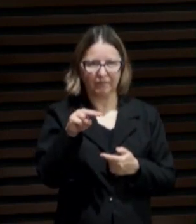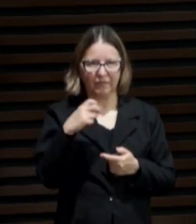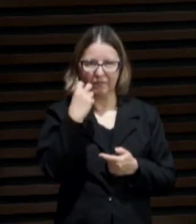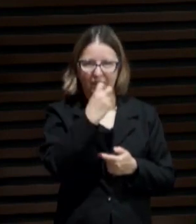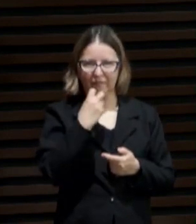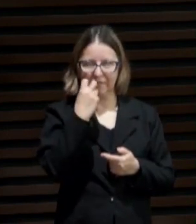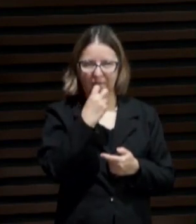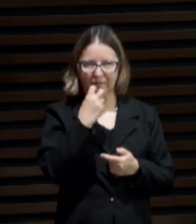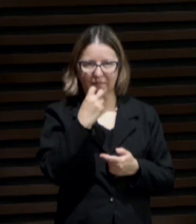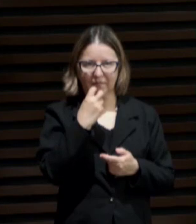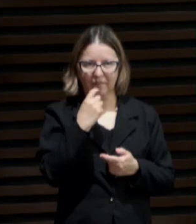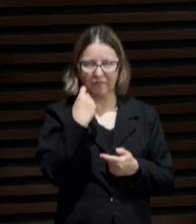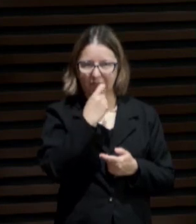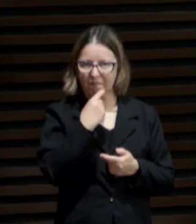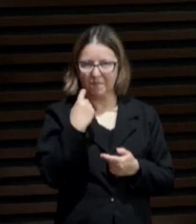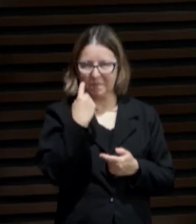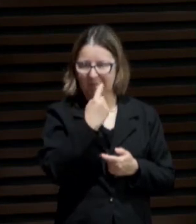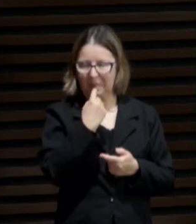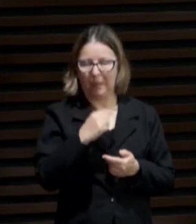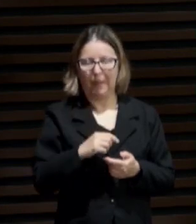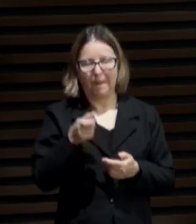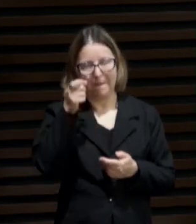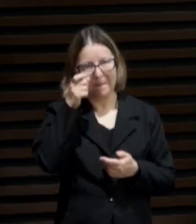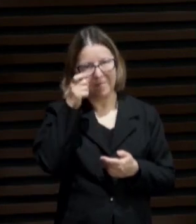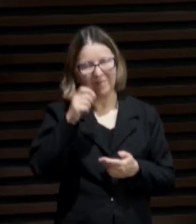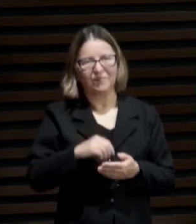boca e lábio. Presta atenção.